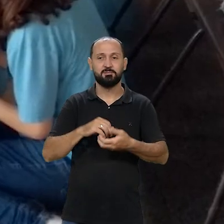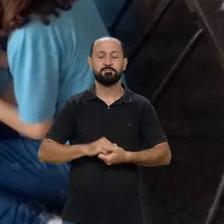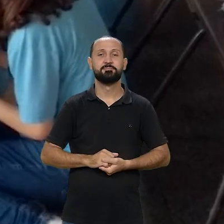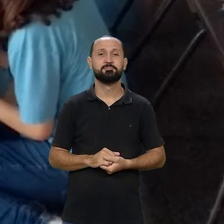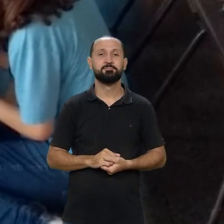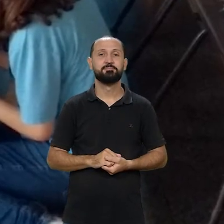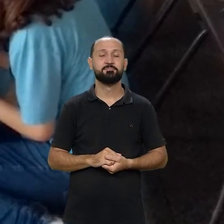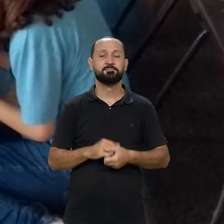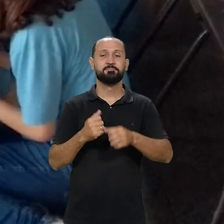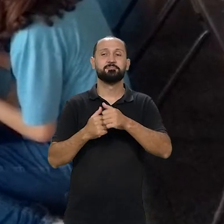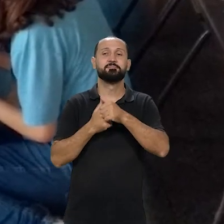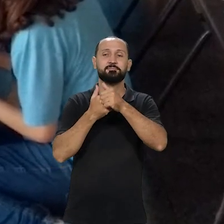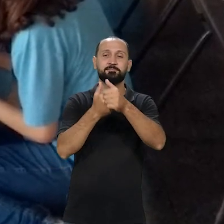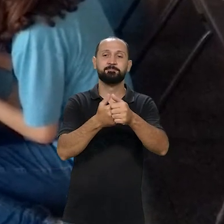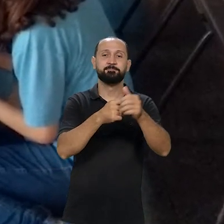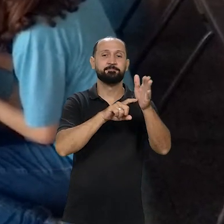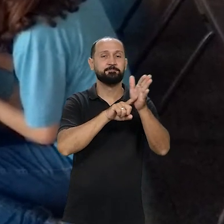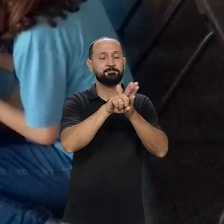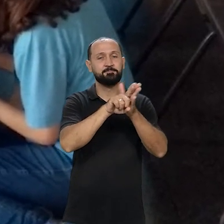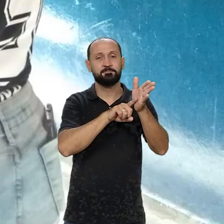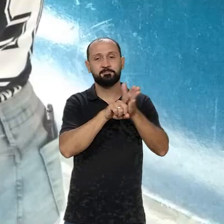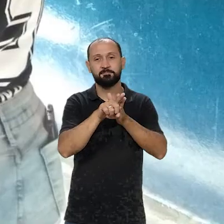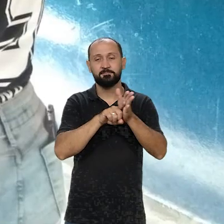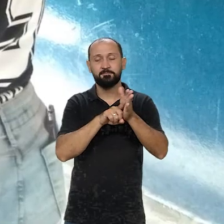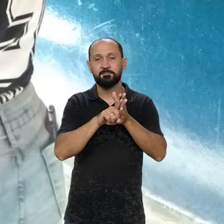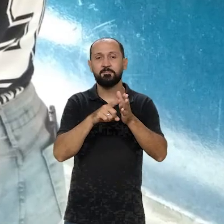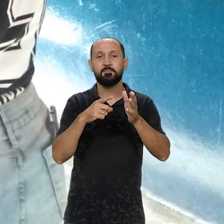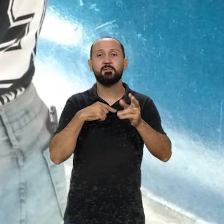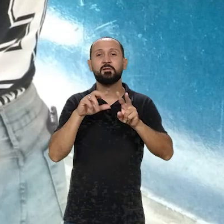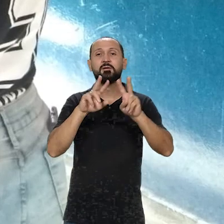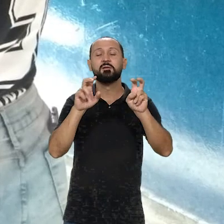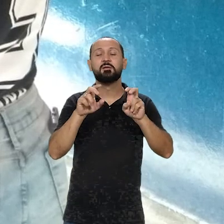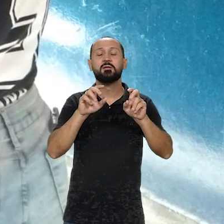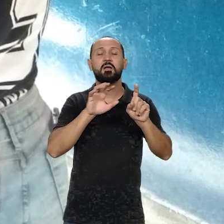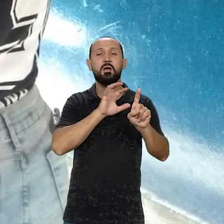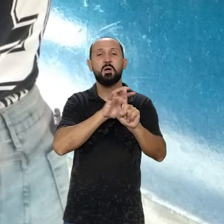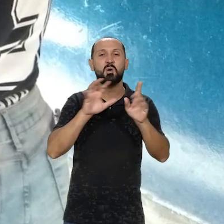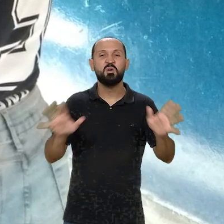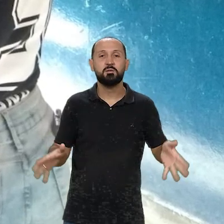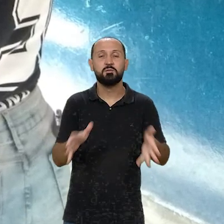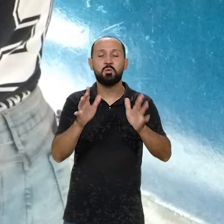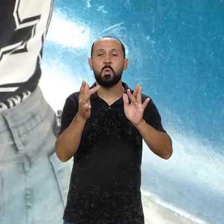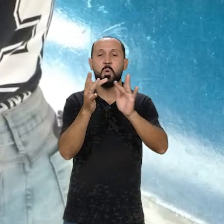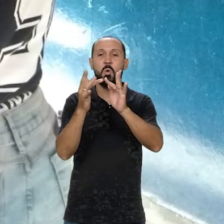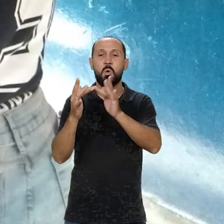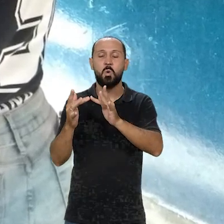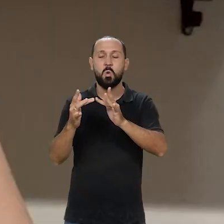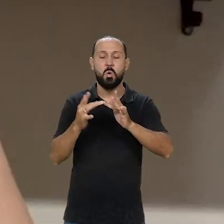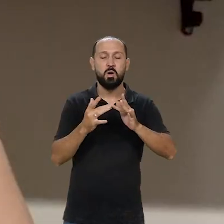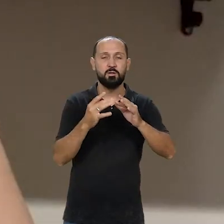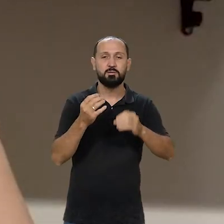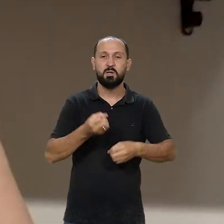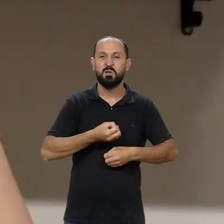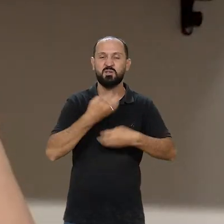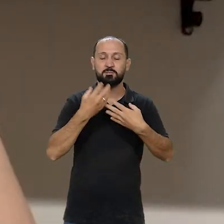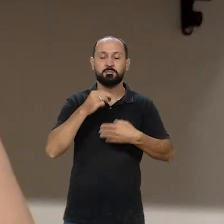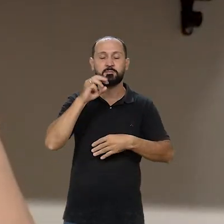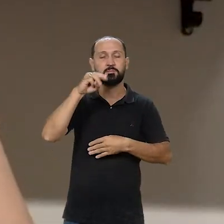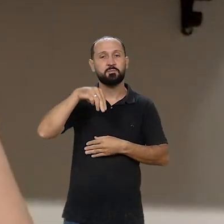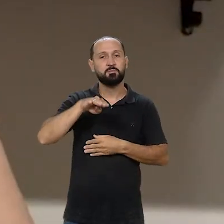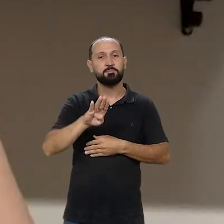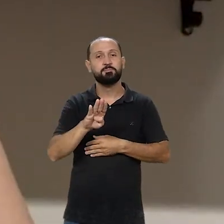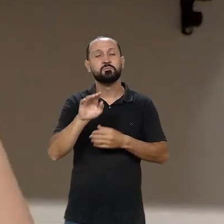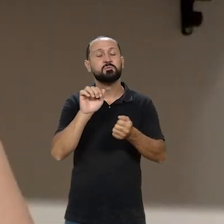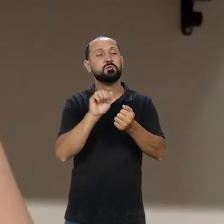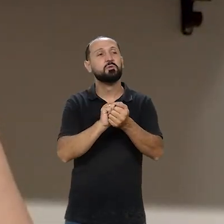crianças. Então, eu conduzi uma pesquisa que trata da promoção do contato da poesia